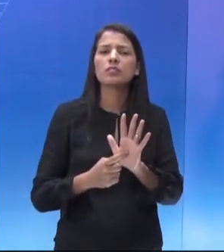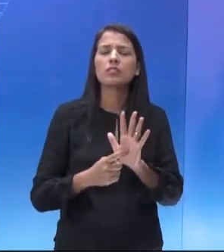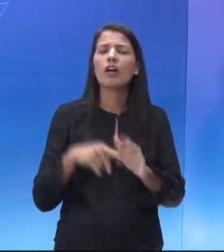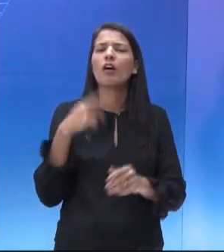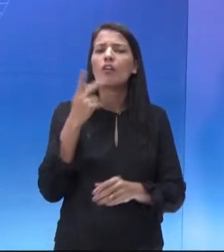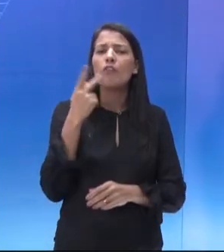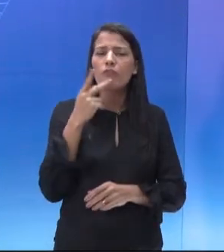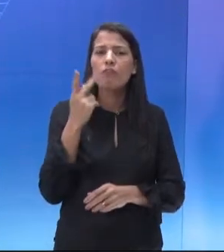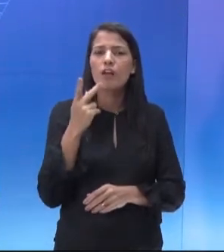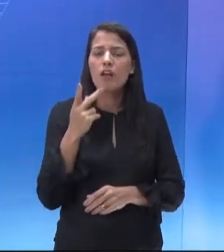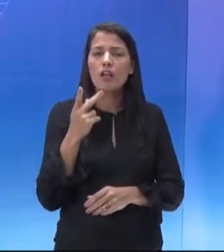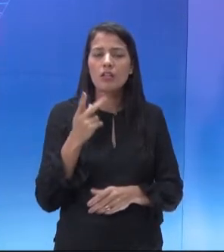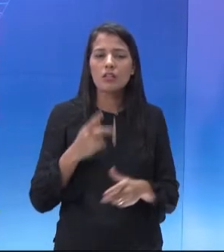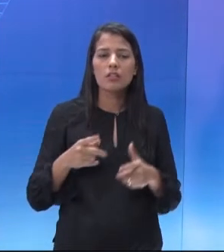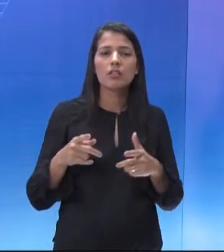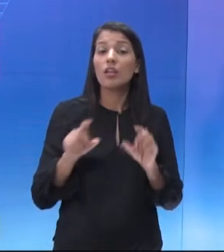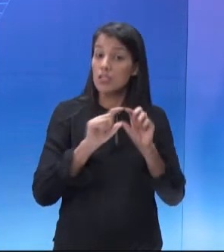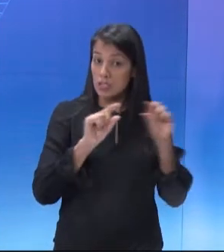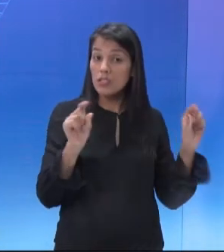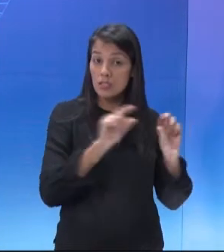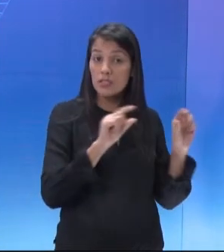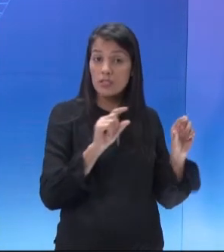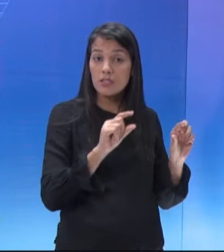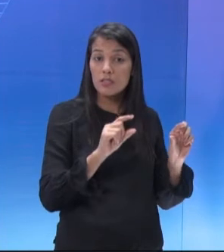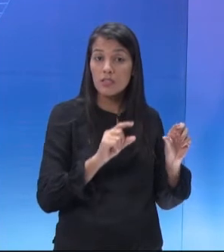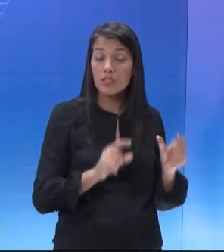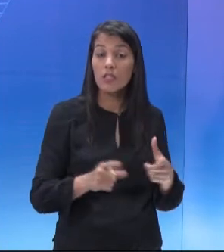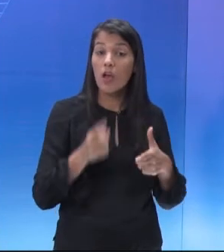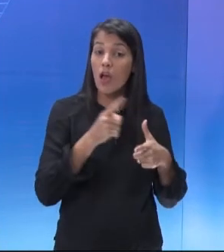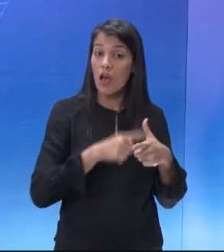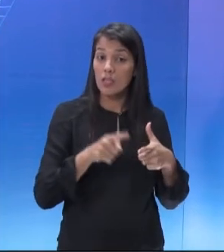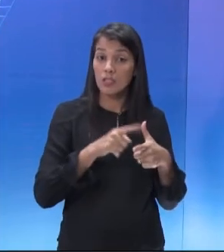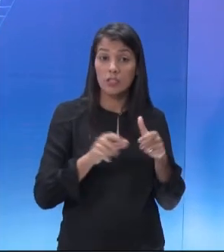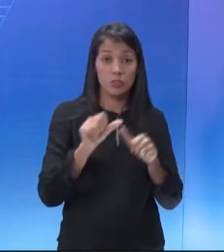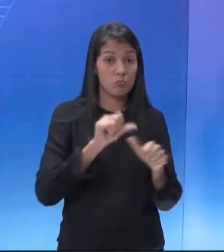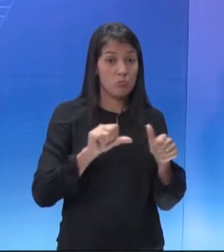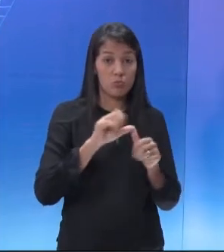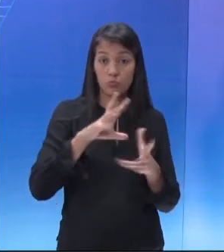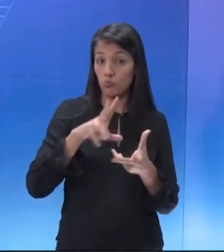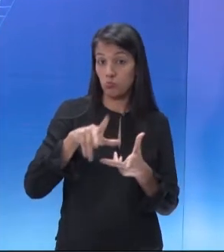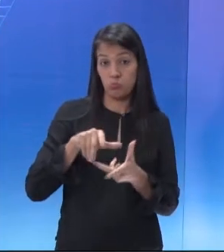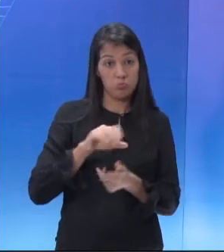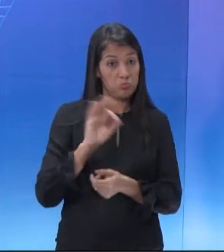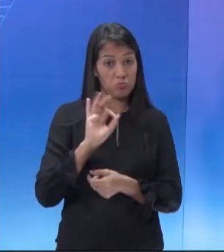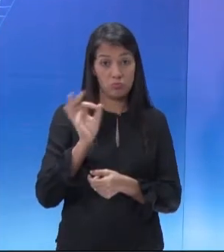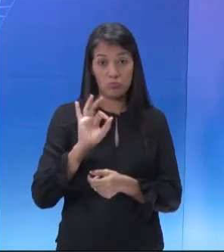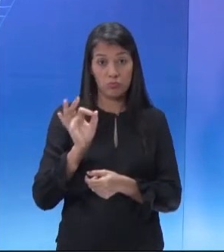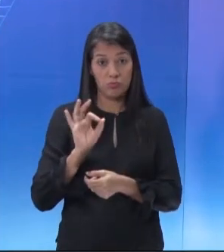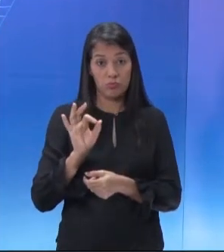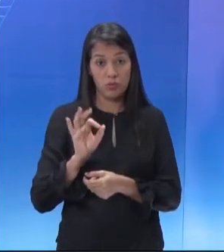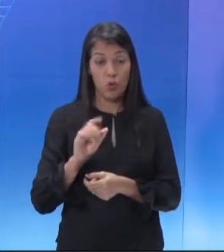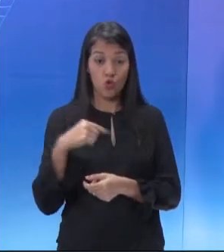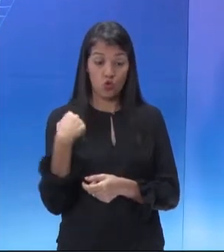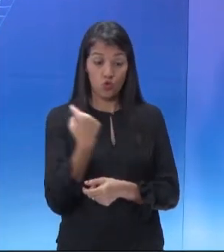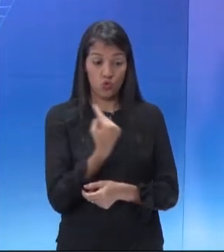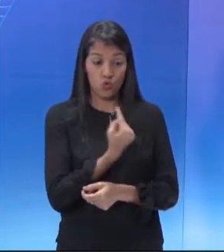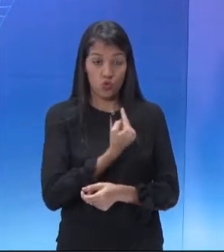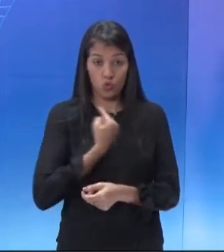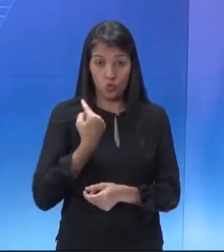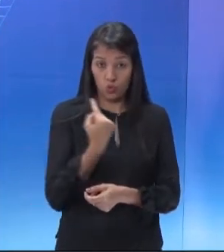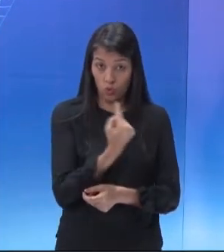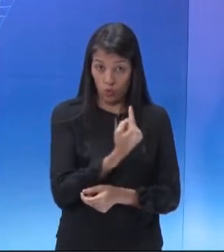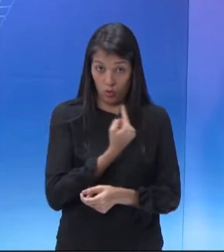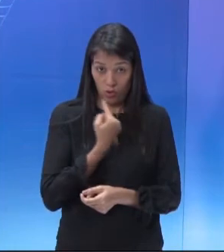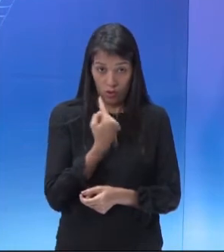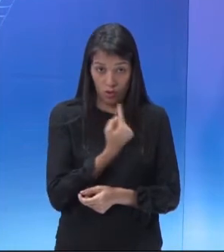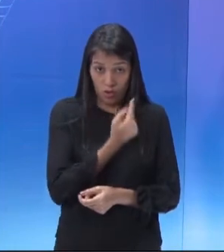que o mundo enfrenta. Não são as crises que mudam o mundo, e sim a nossa reação a elas. Reação de quem? Da